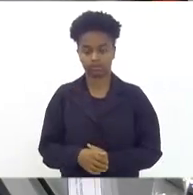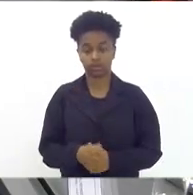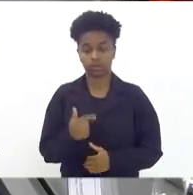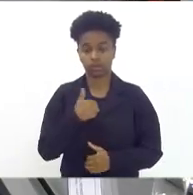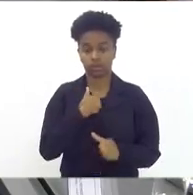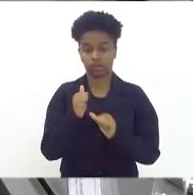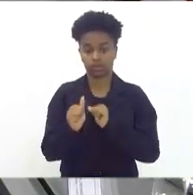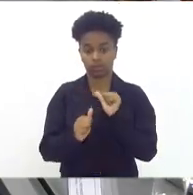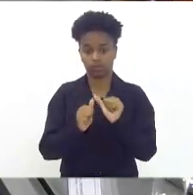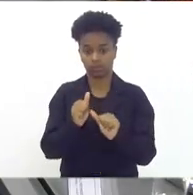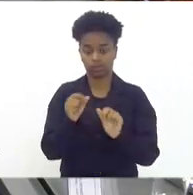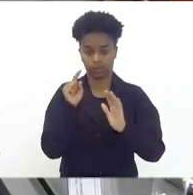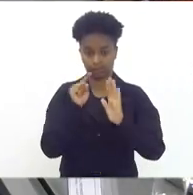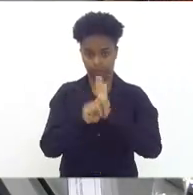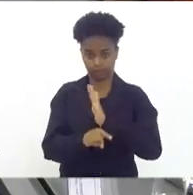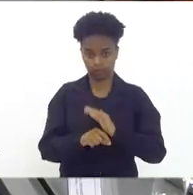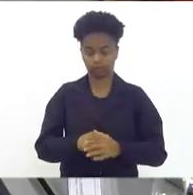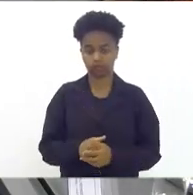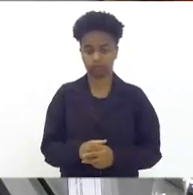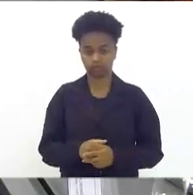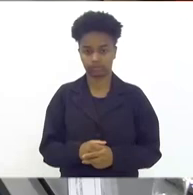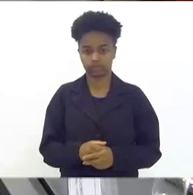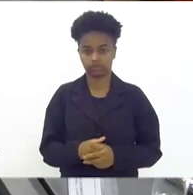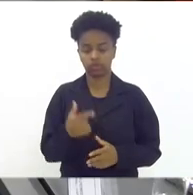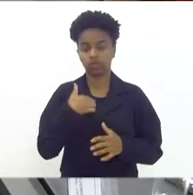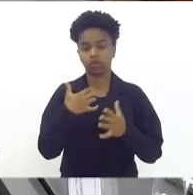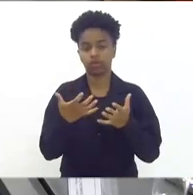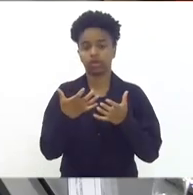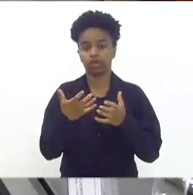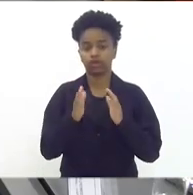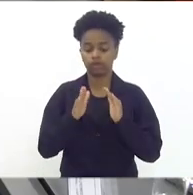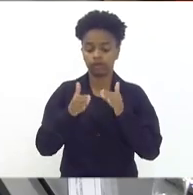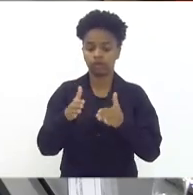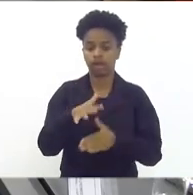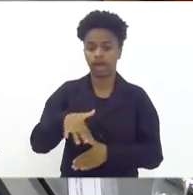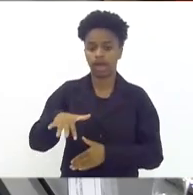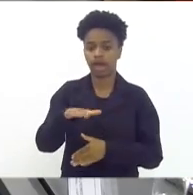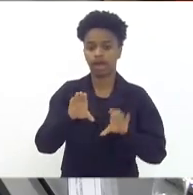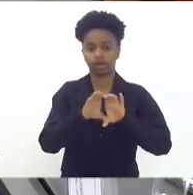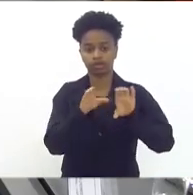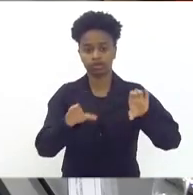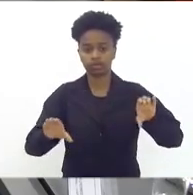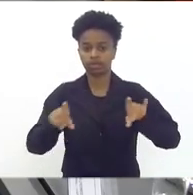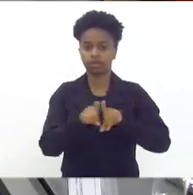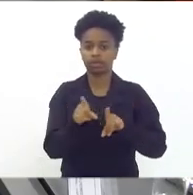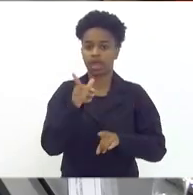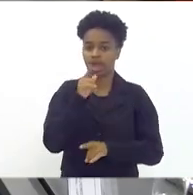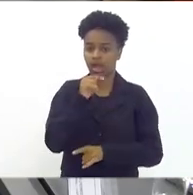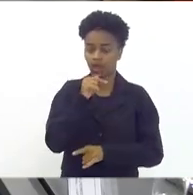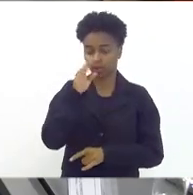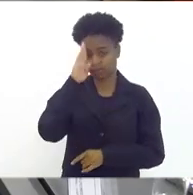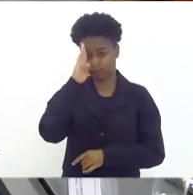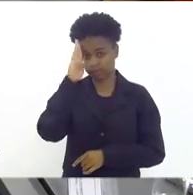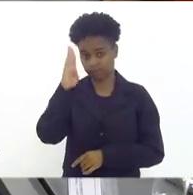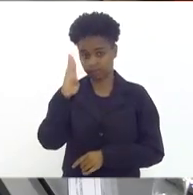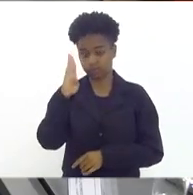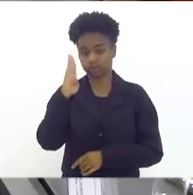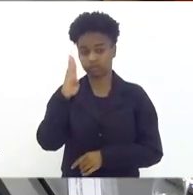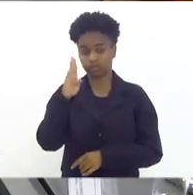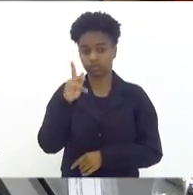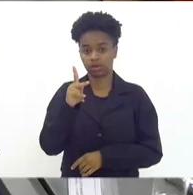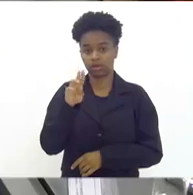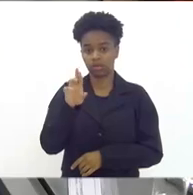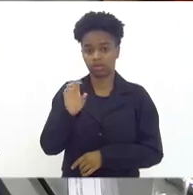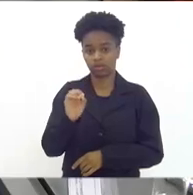vou mudar é o questionamento e voltando especificamente para a área de saneamento e água Mais especificamente no caso da